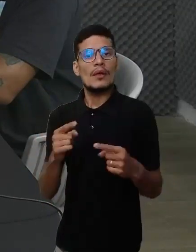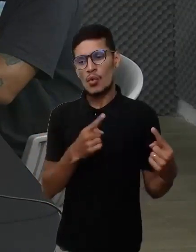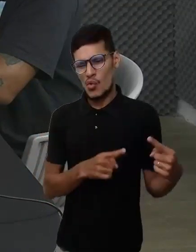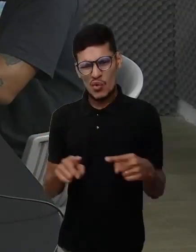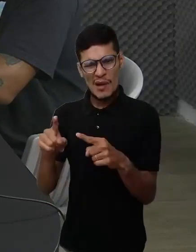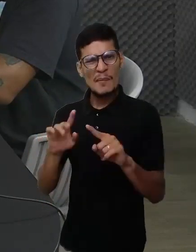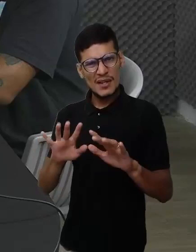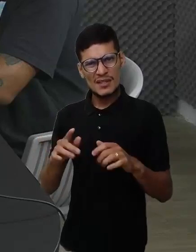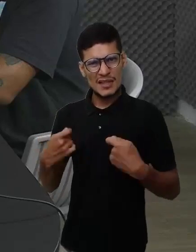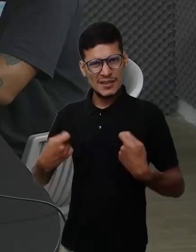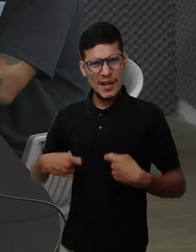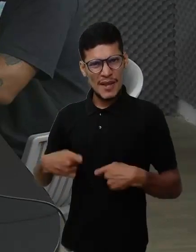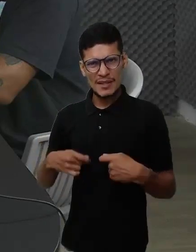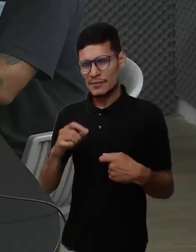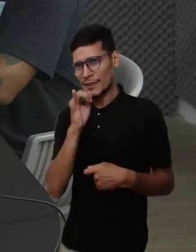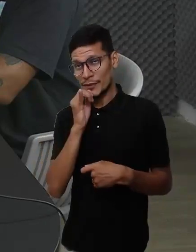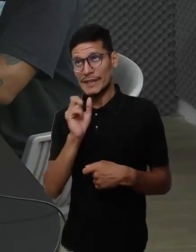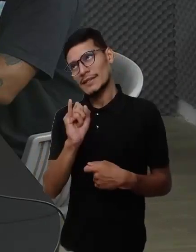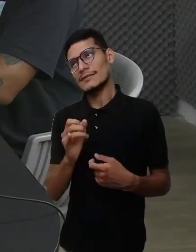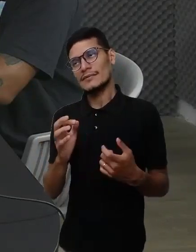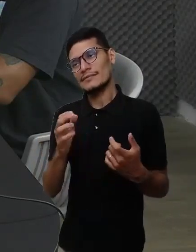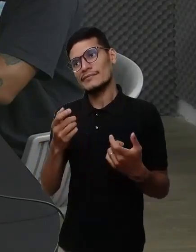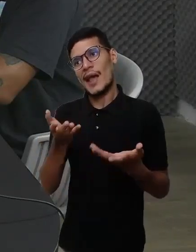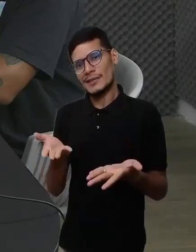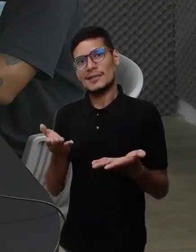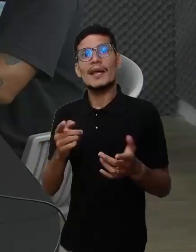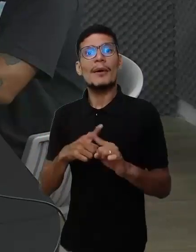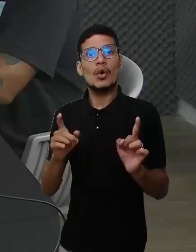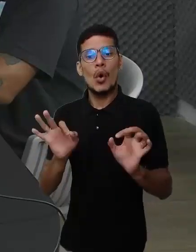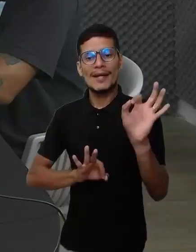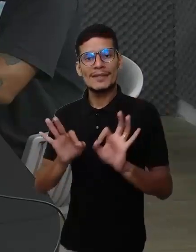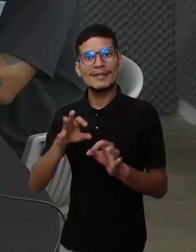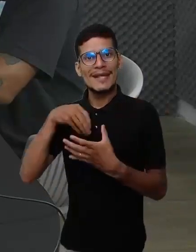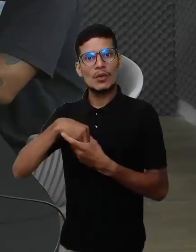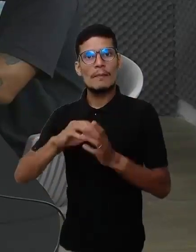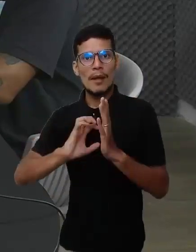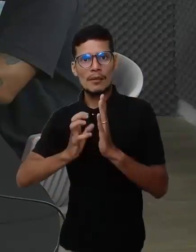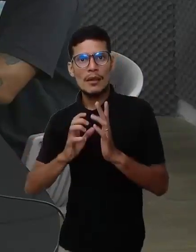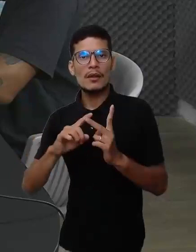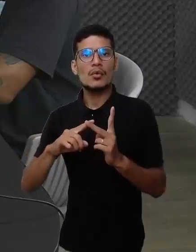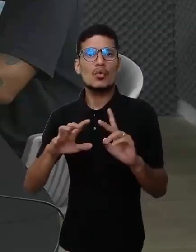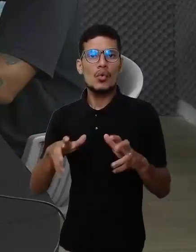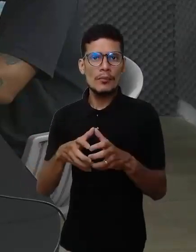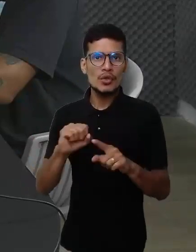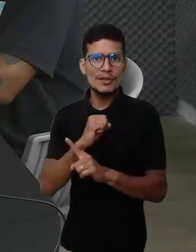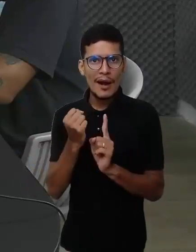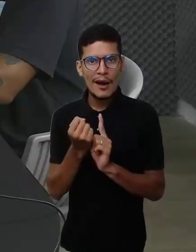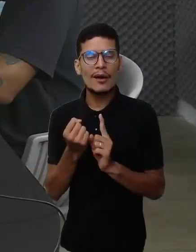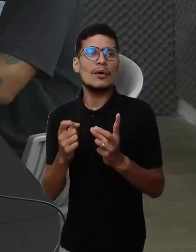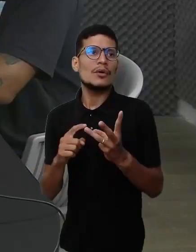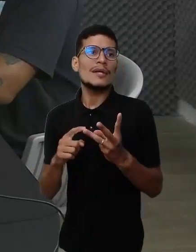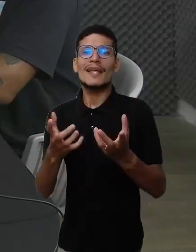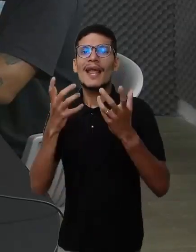não necessariamente, quem dera fosse assim, não necessariamente organizando-se num partido, num grupo social, num movimento que busca